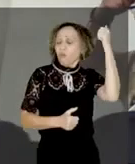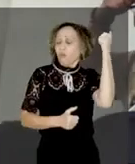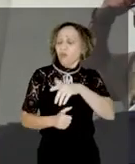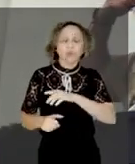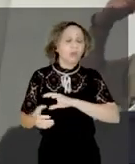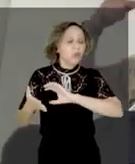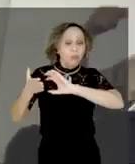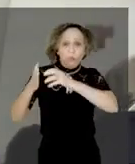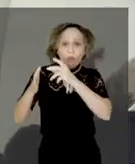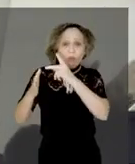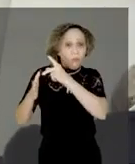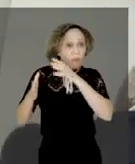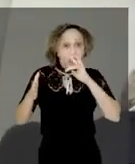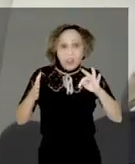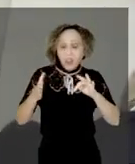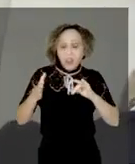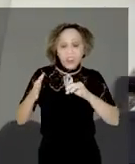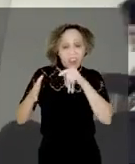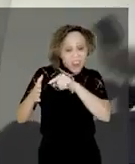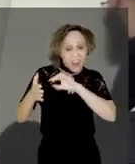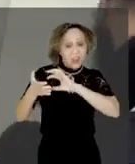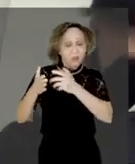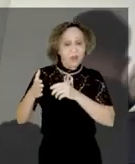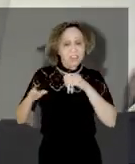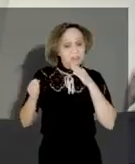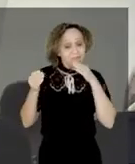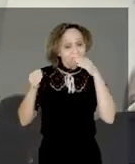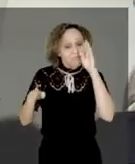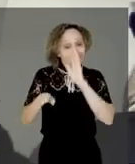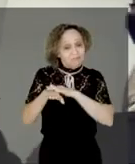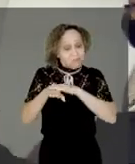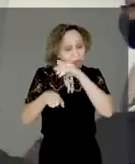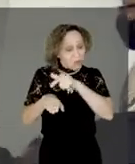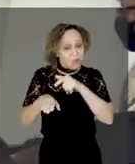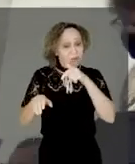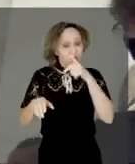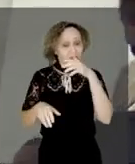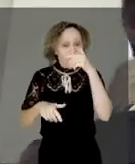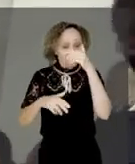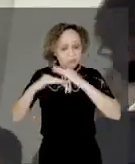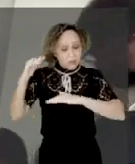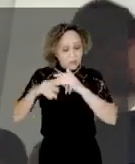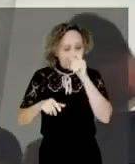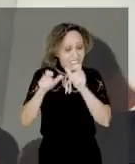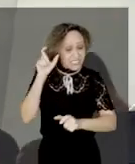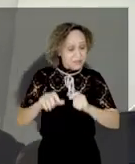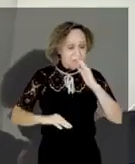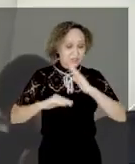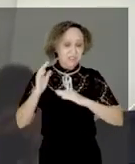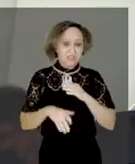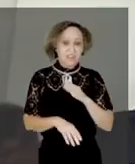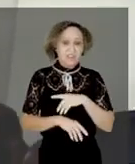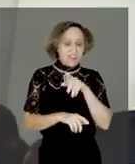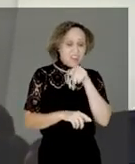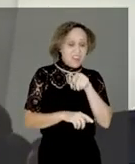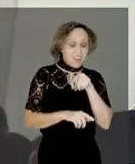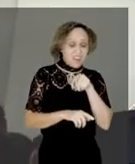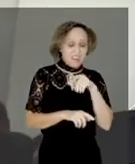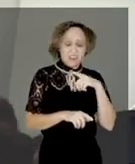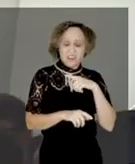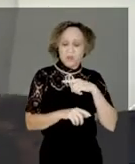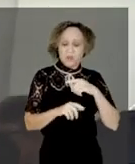nos orgulha ter saído dessa casa forjado na luta